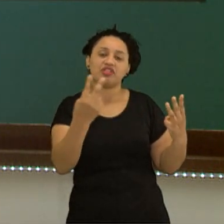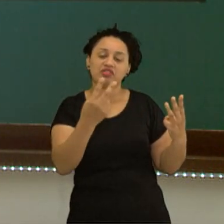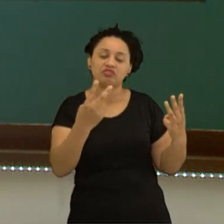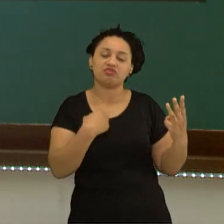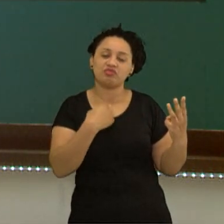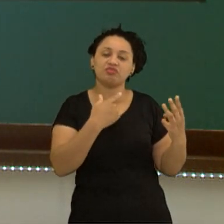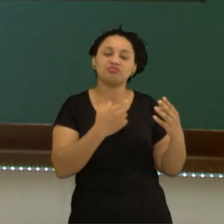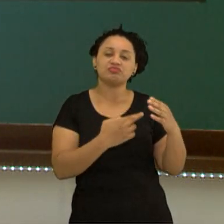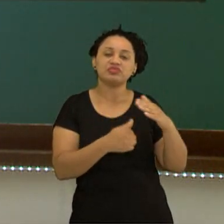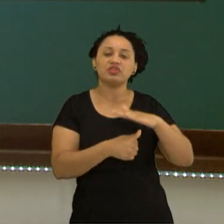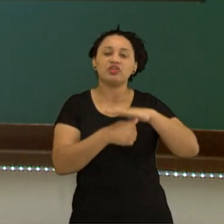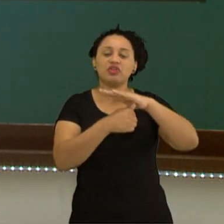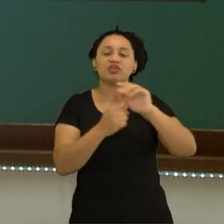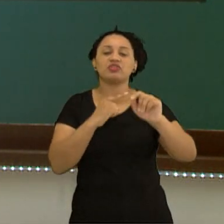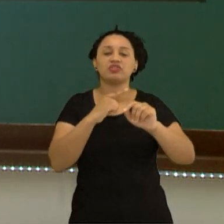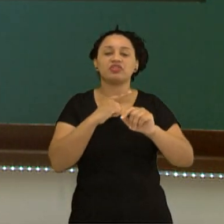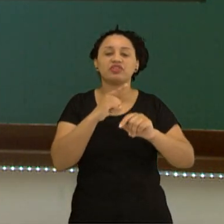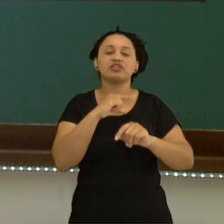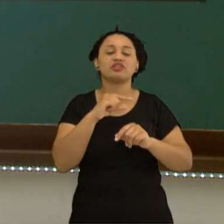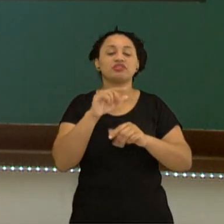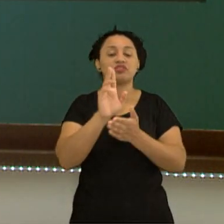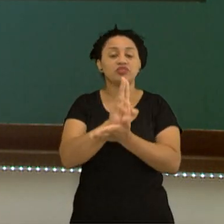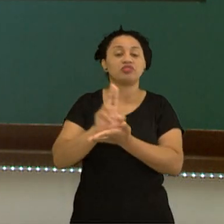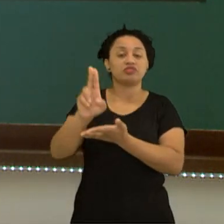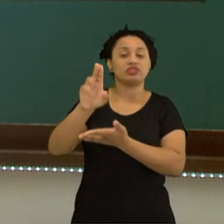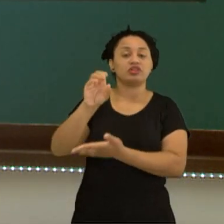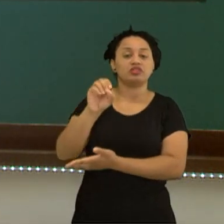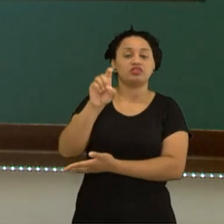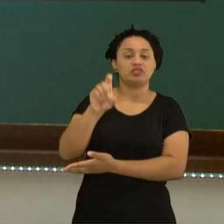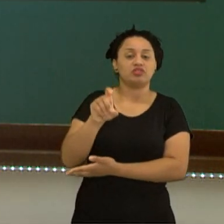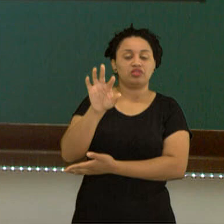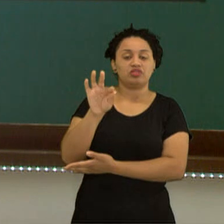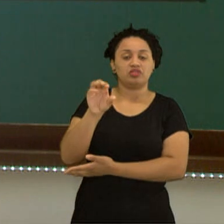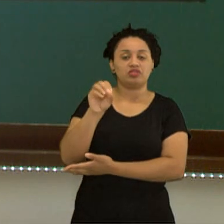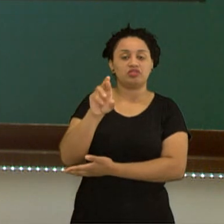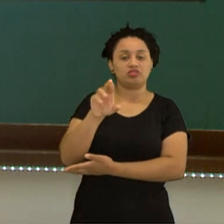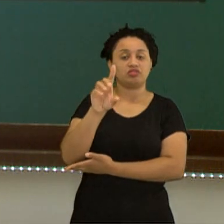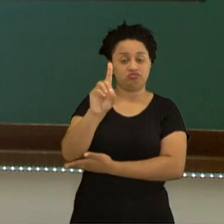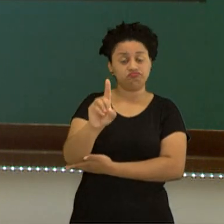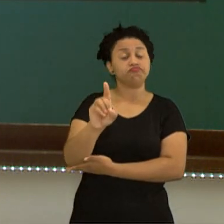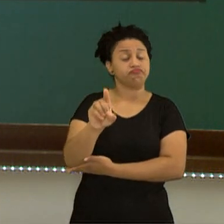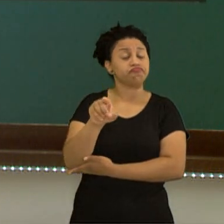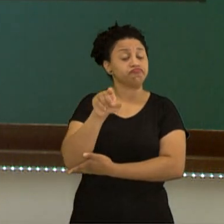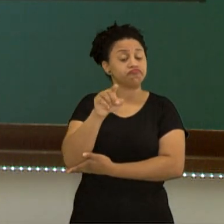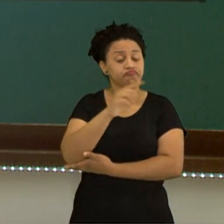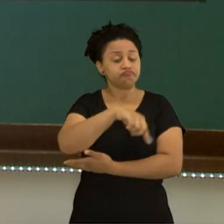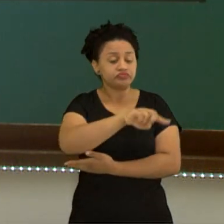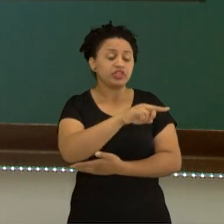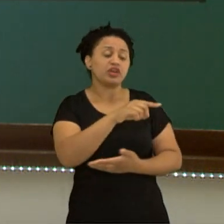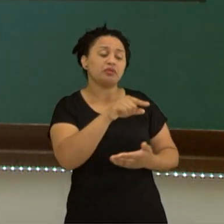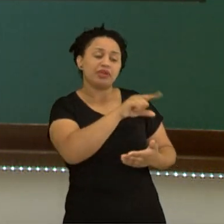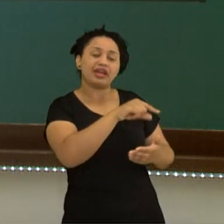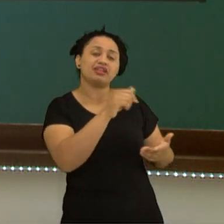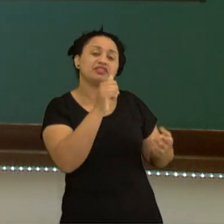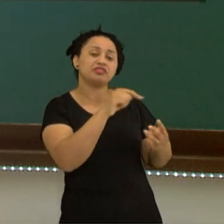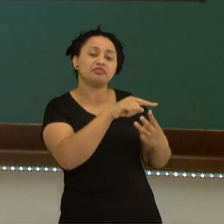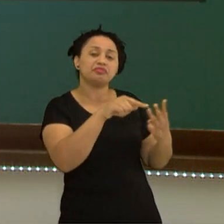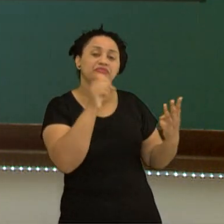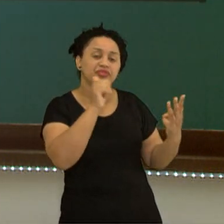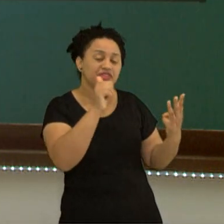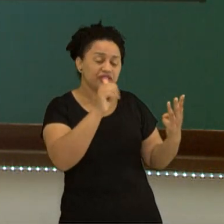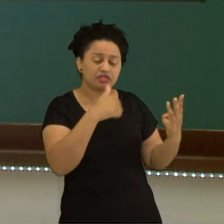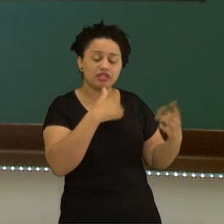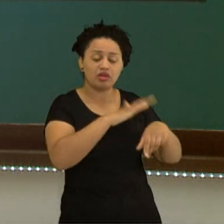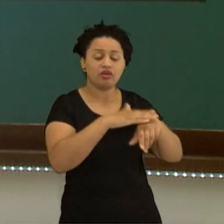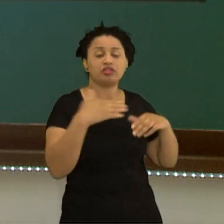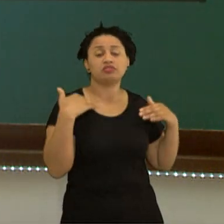vice-chanceler Henry da Universidade de Oxford, aí para entretê-las durante o passeio